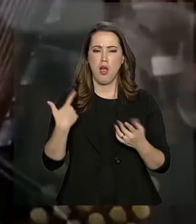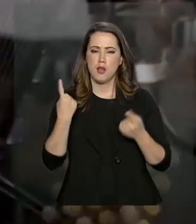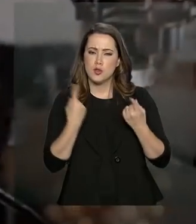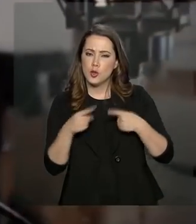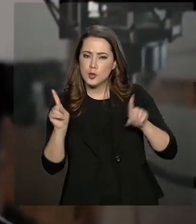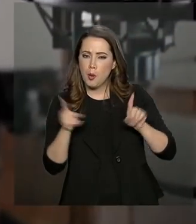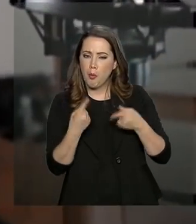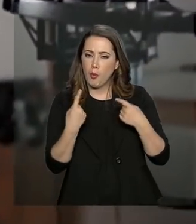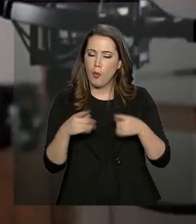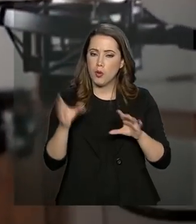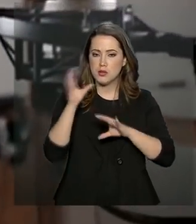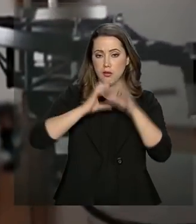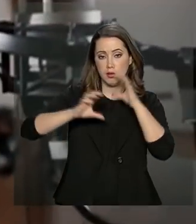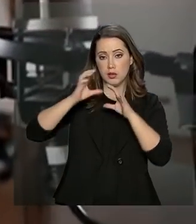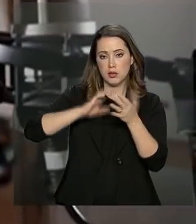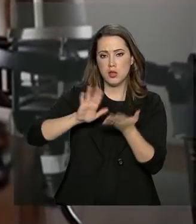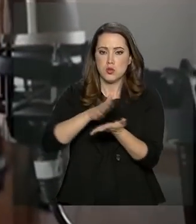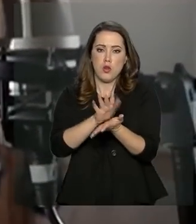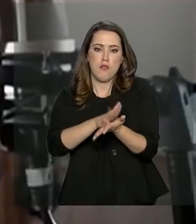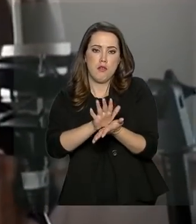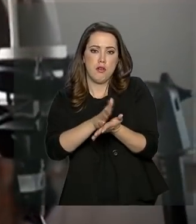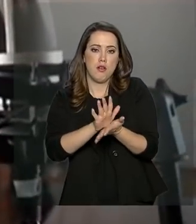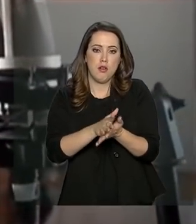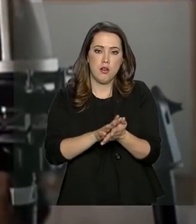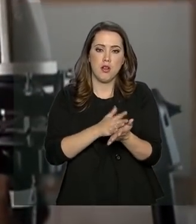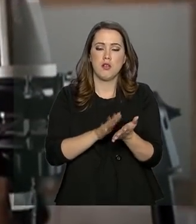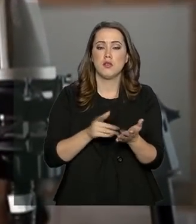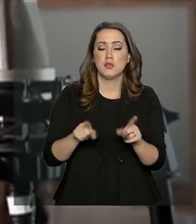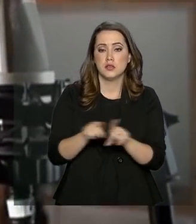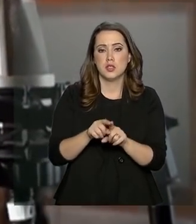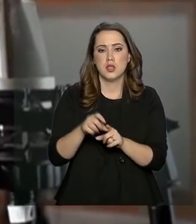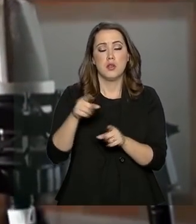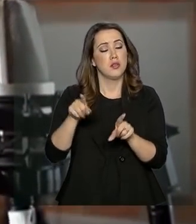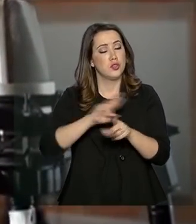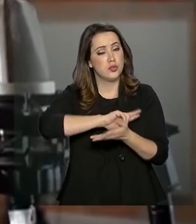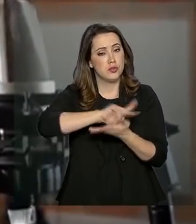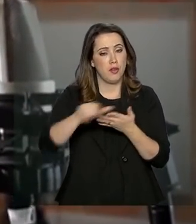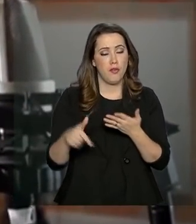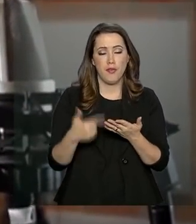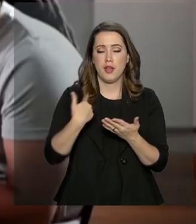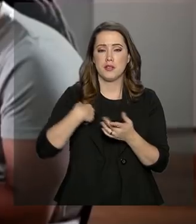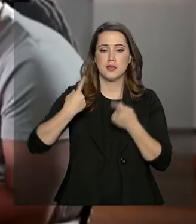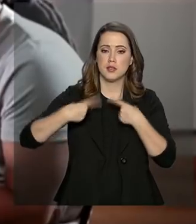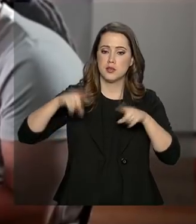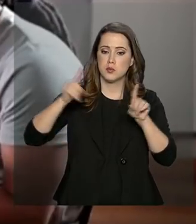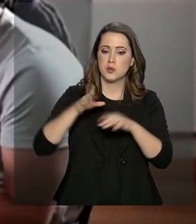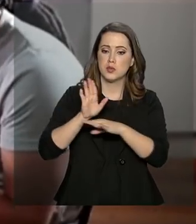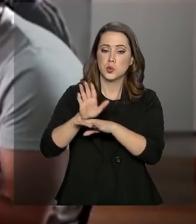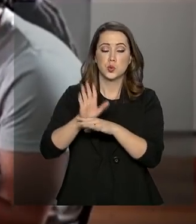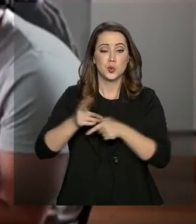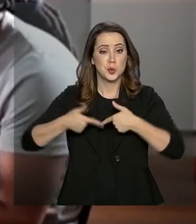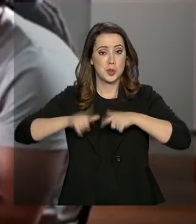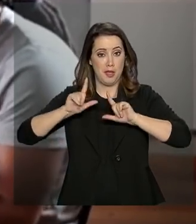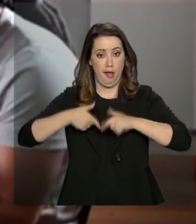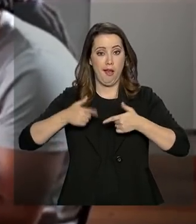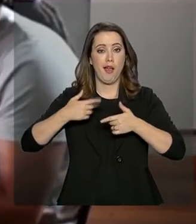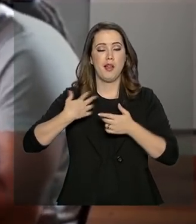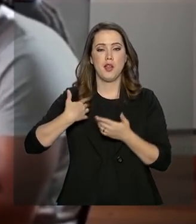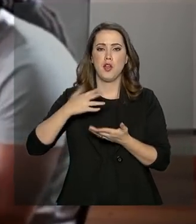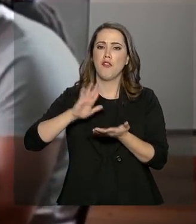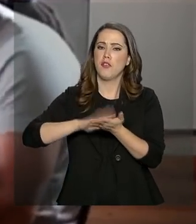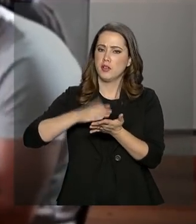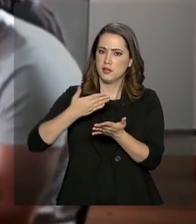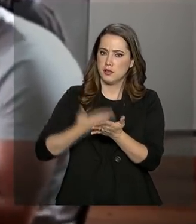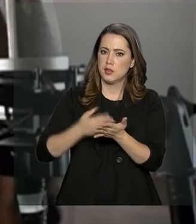o samba e até o forró influenciaram a música israelense. Muitas canções brasileiras que marcaram época foram traduzidas para